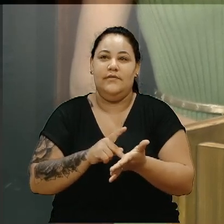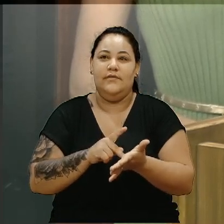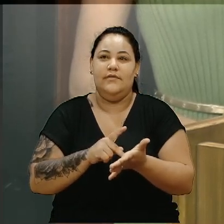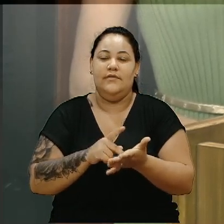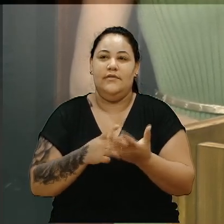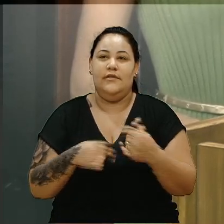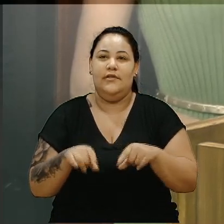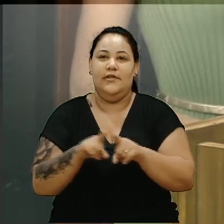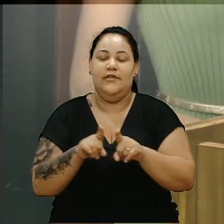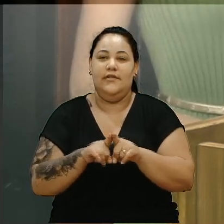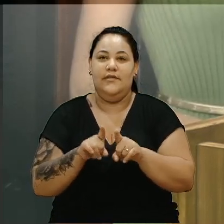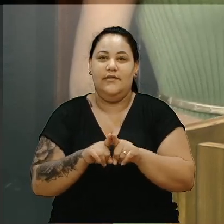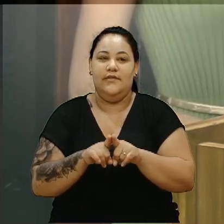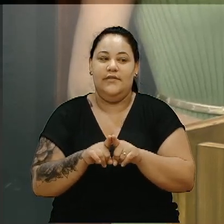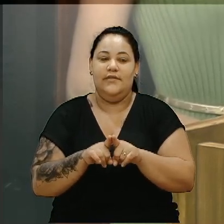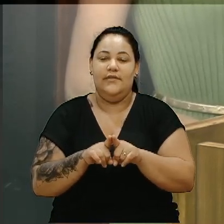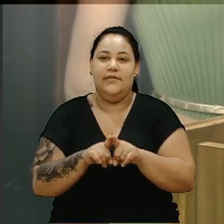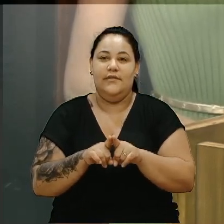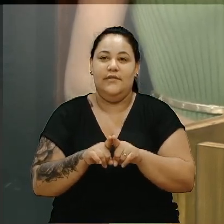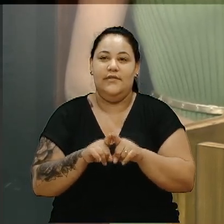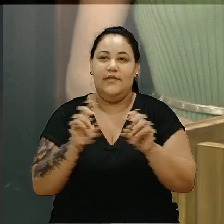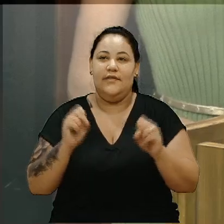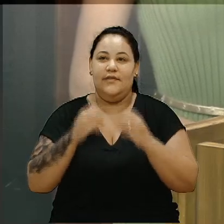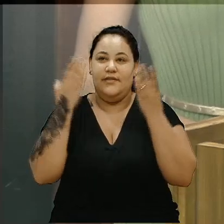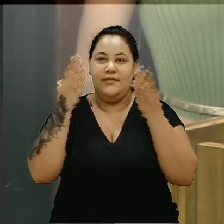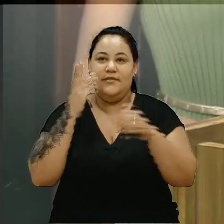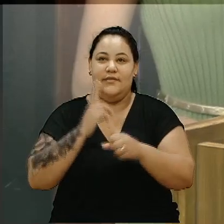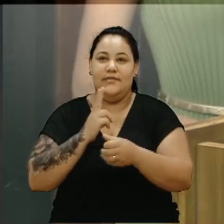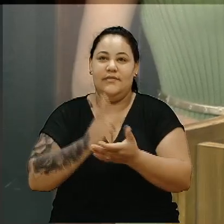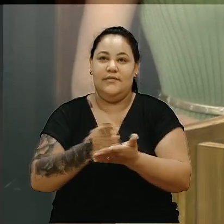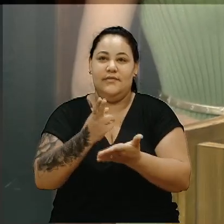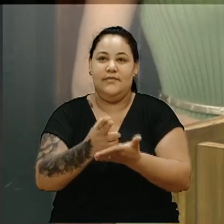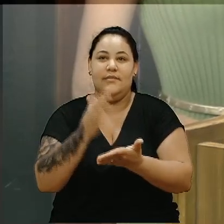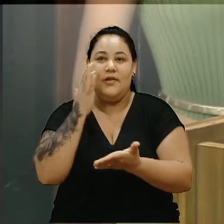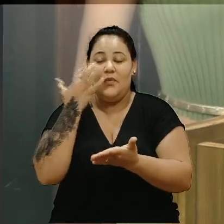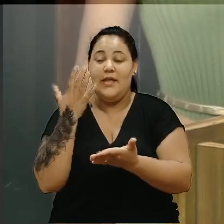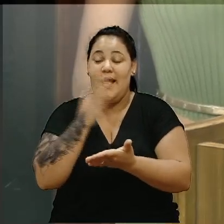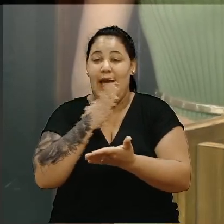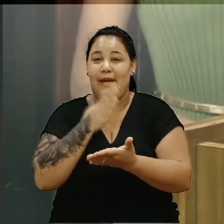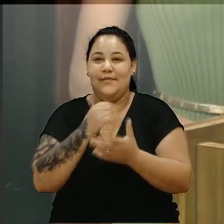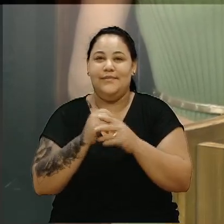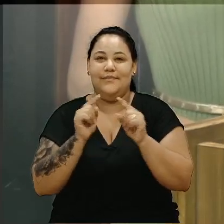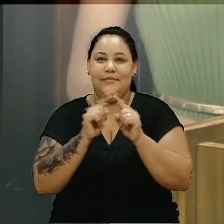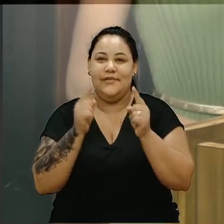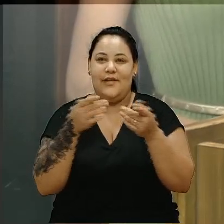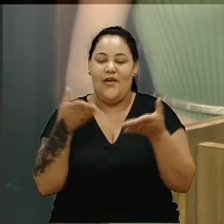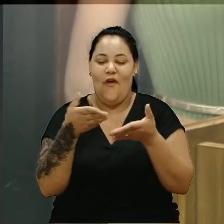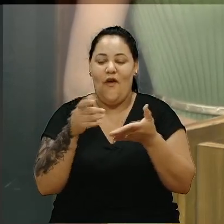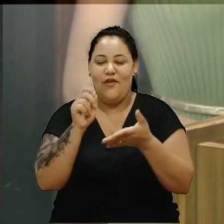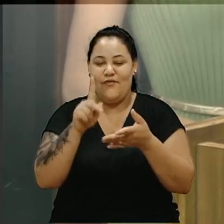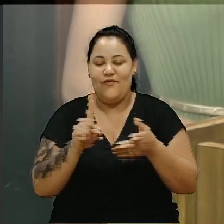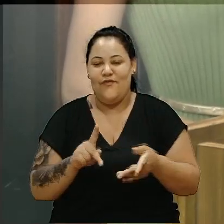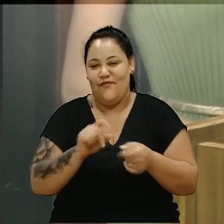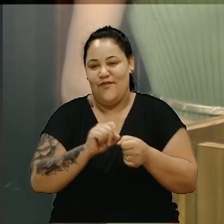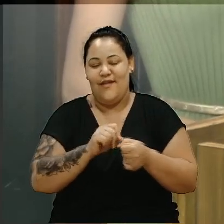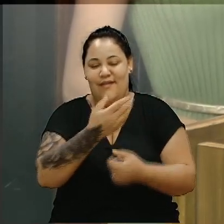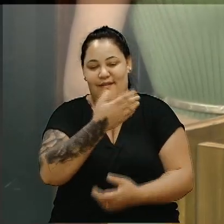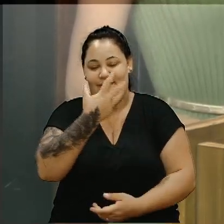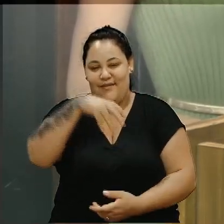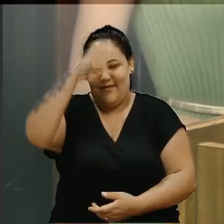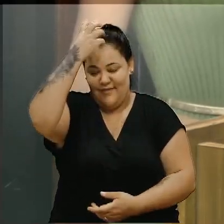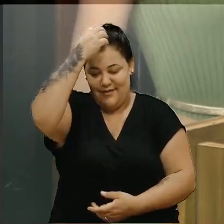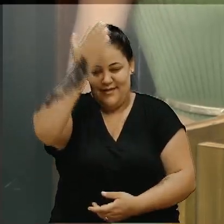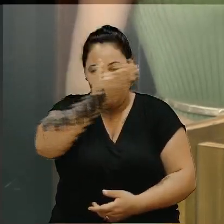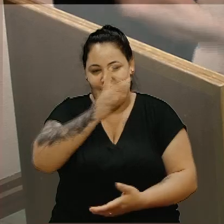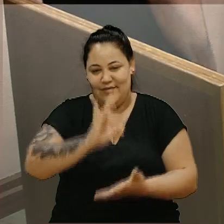a festa sempre acontece, tudo é em cima do laço, né? Mas eu vou passar a palavra para as gurias, porque quem faz o convite mesmo é as gurias. Então, muito